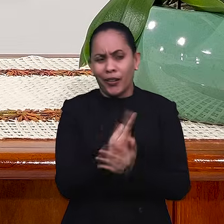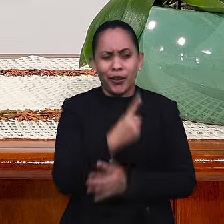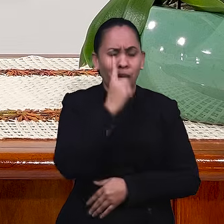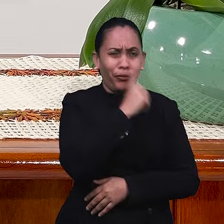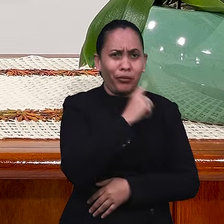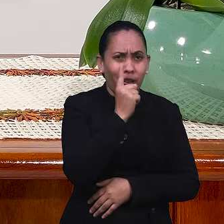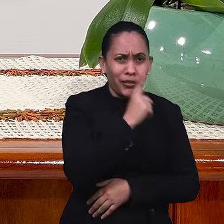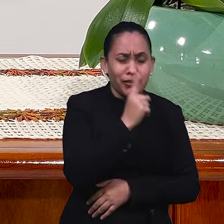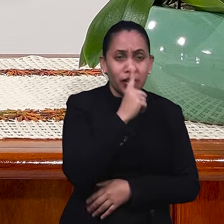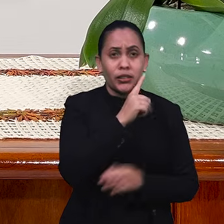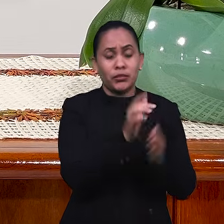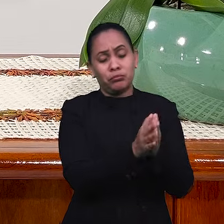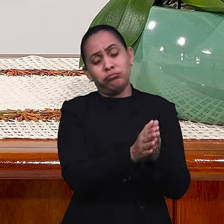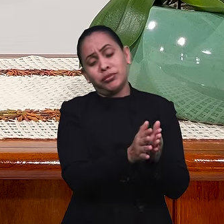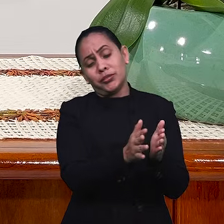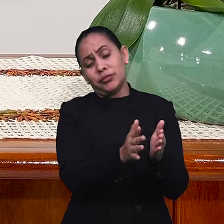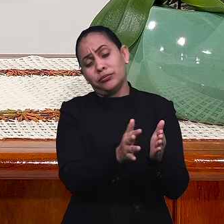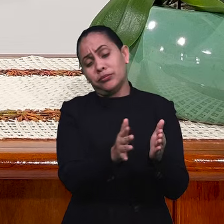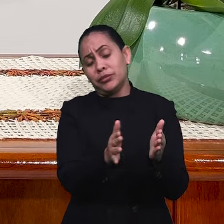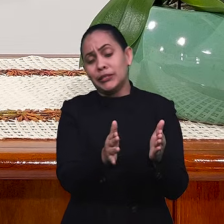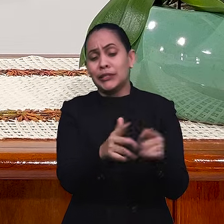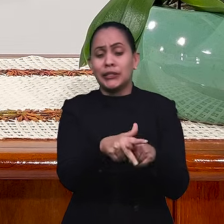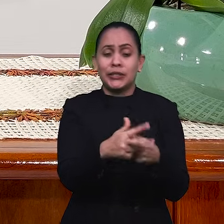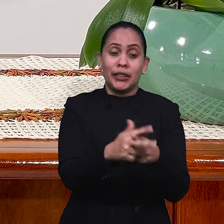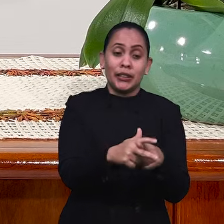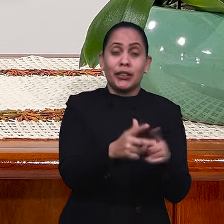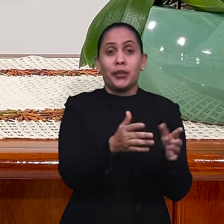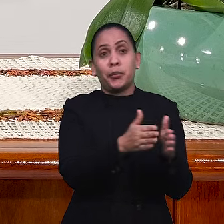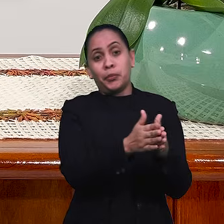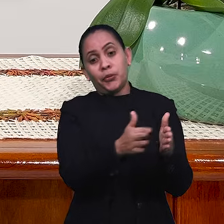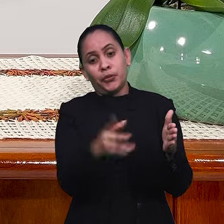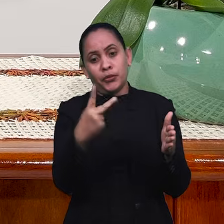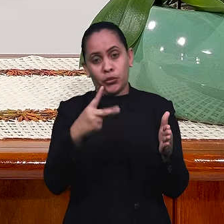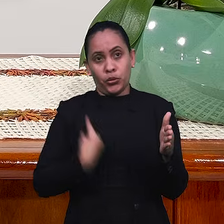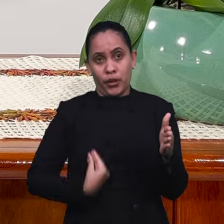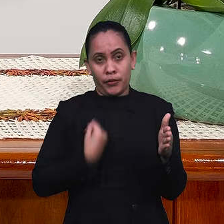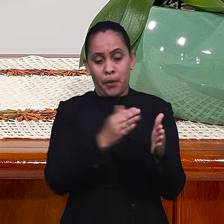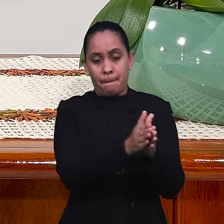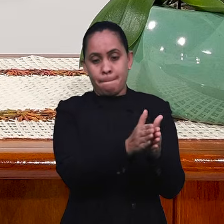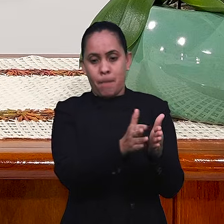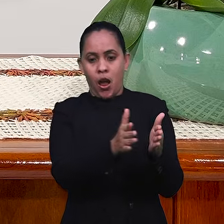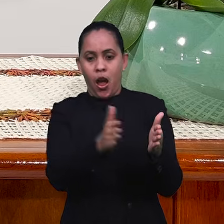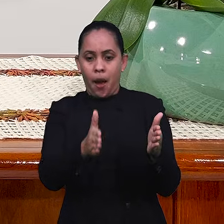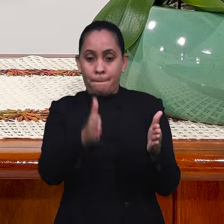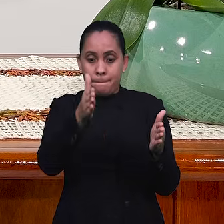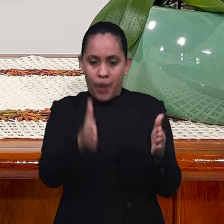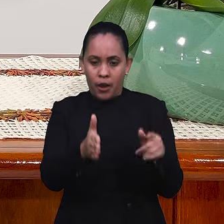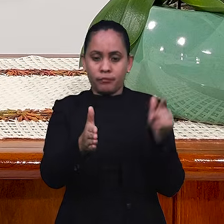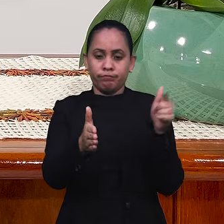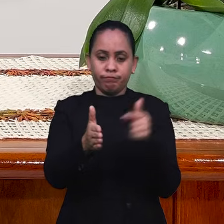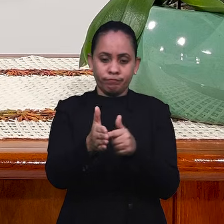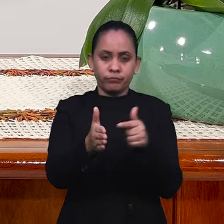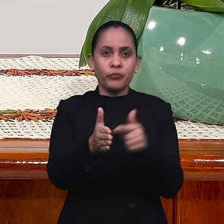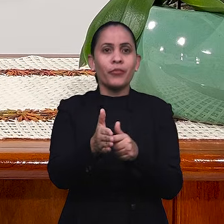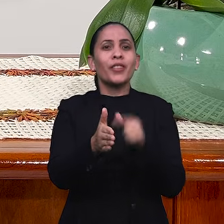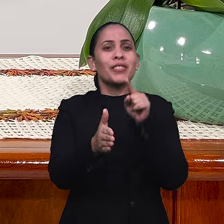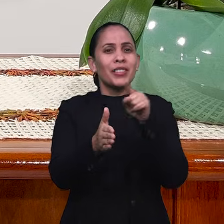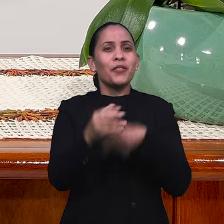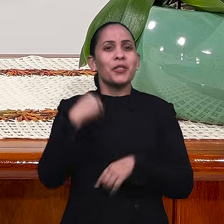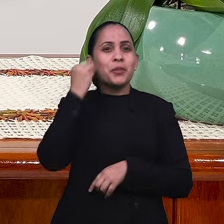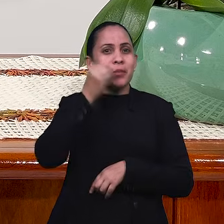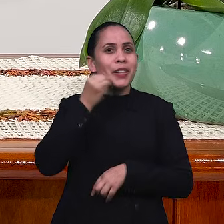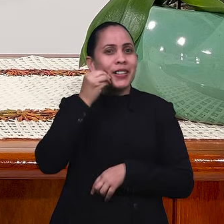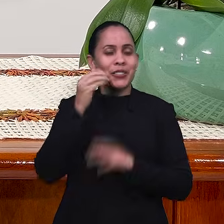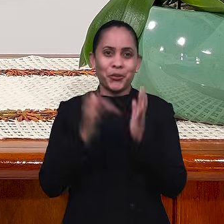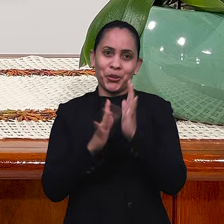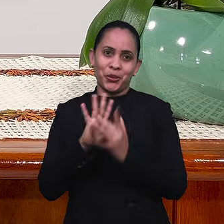falhando e acertando, vivendo a sua vida. Em determinado momento, você teve um encontro com o seu